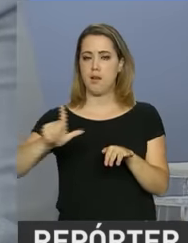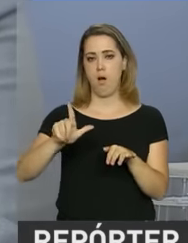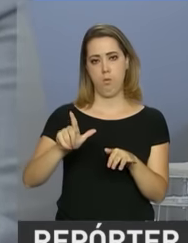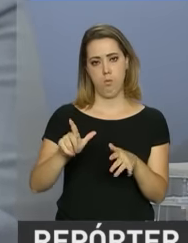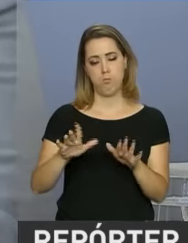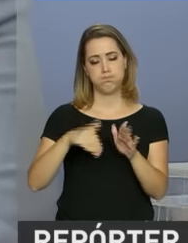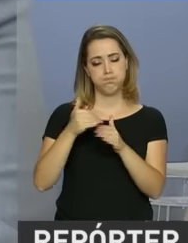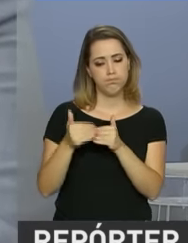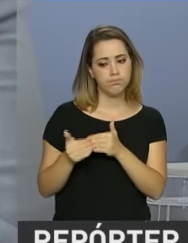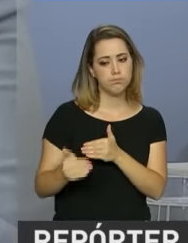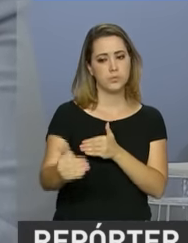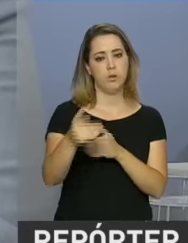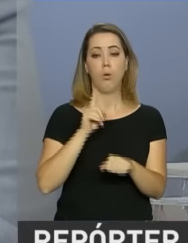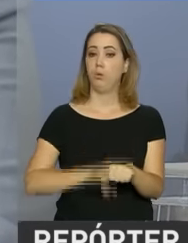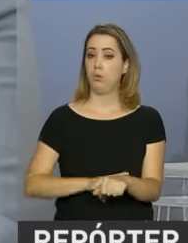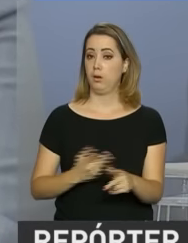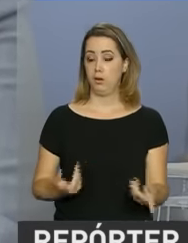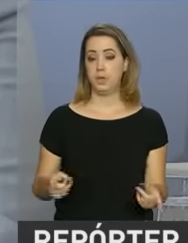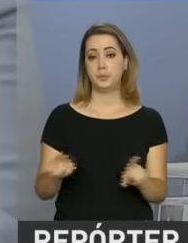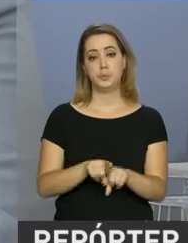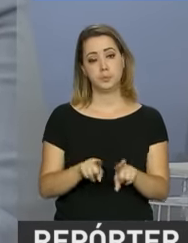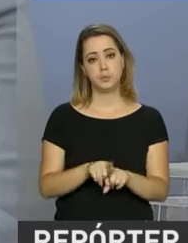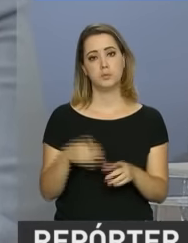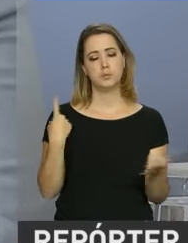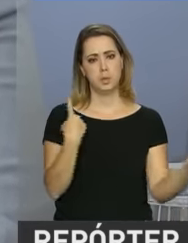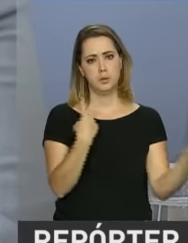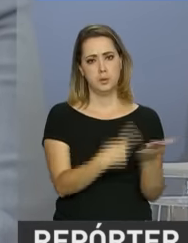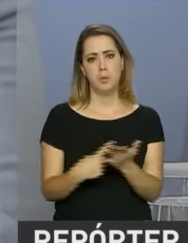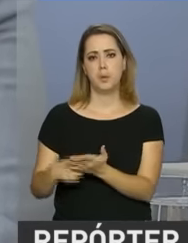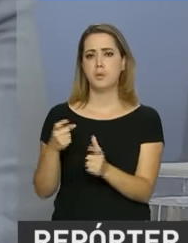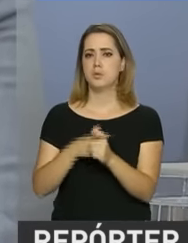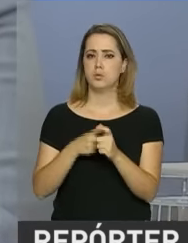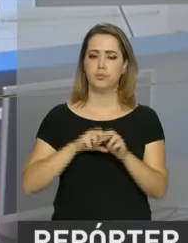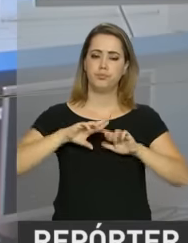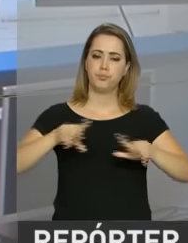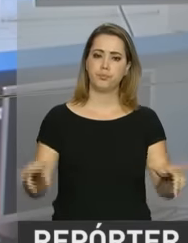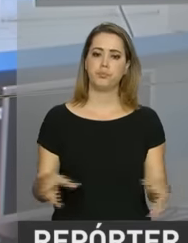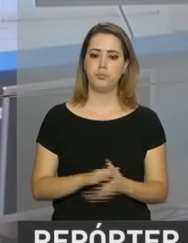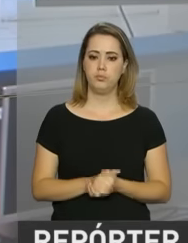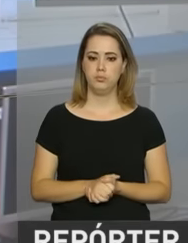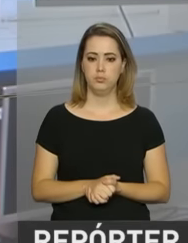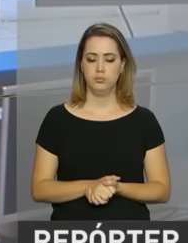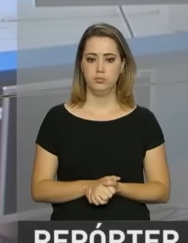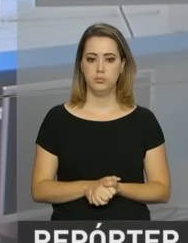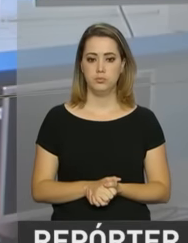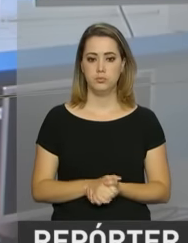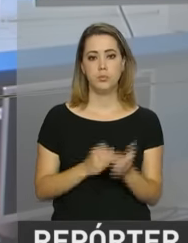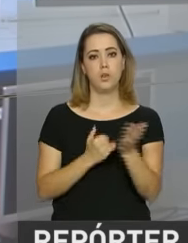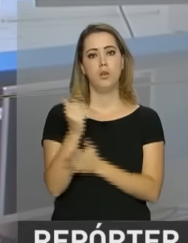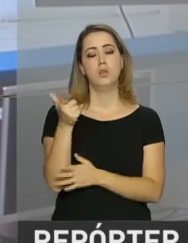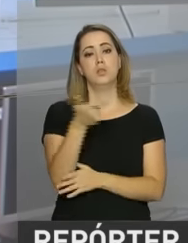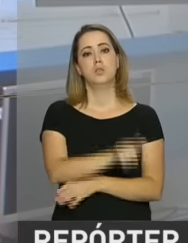longo do tempo e finalmente a repactuações de dívidas e etc começar de